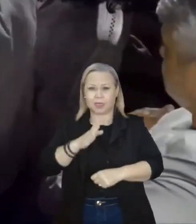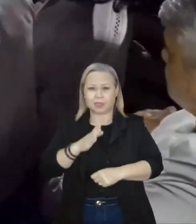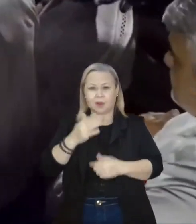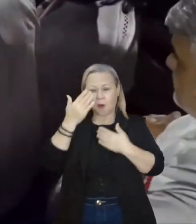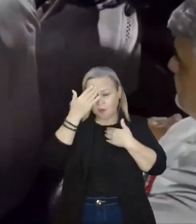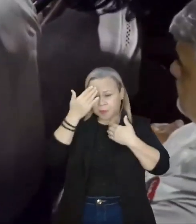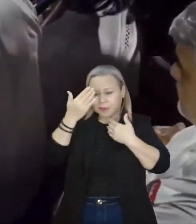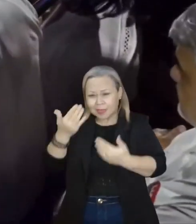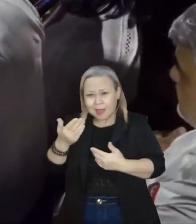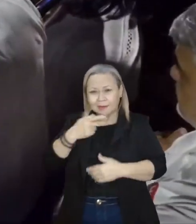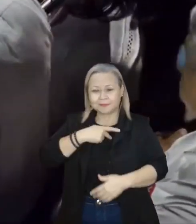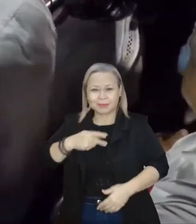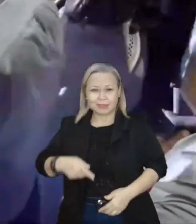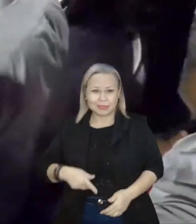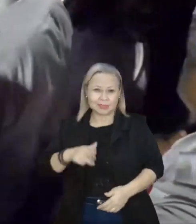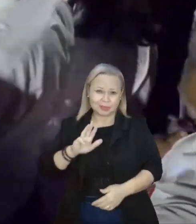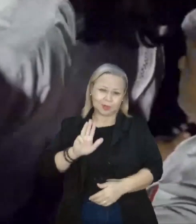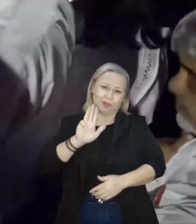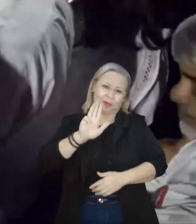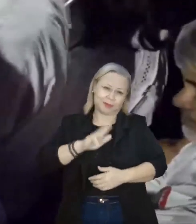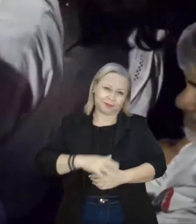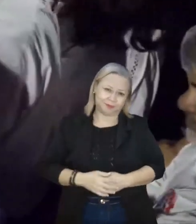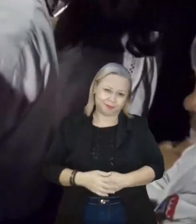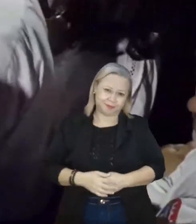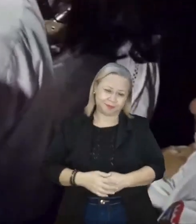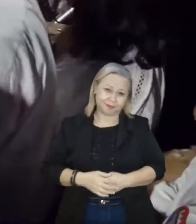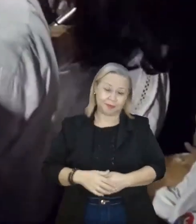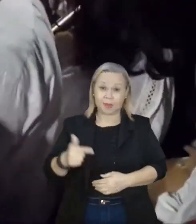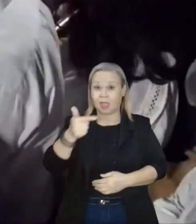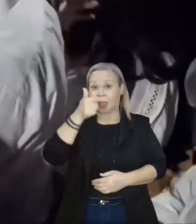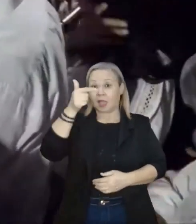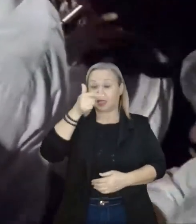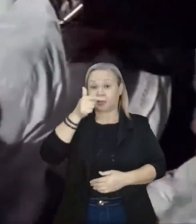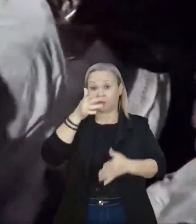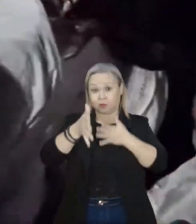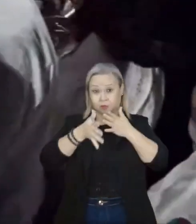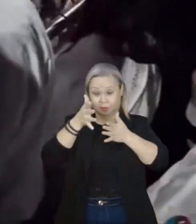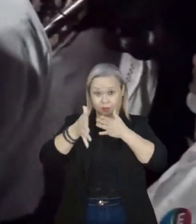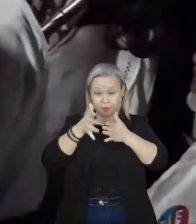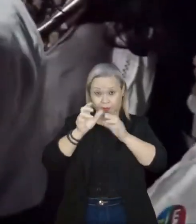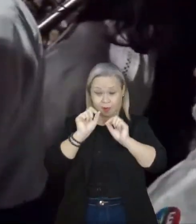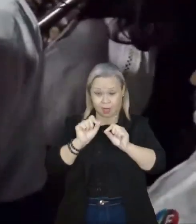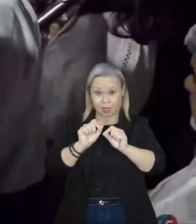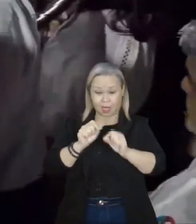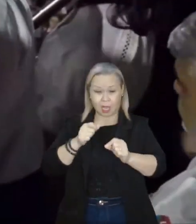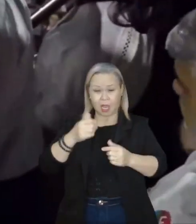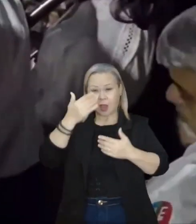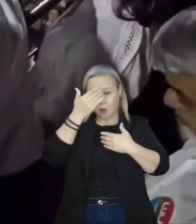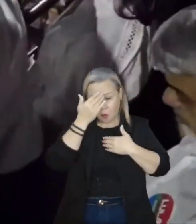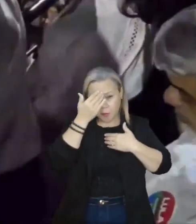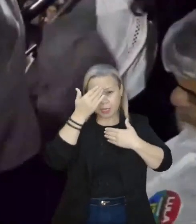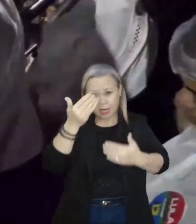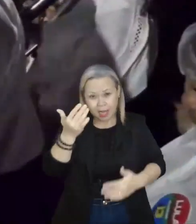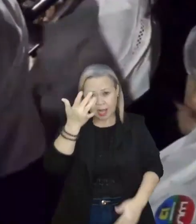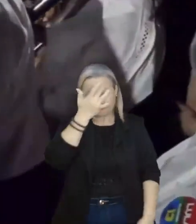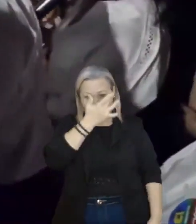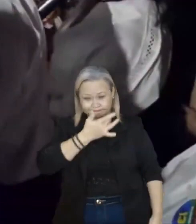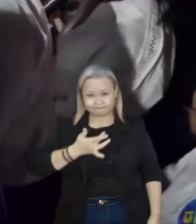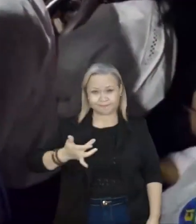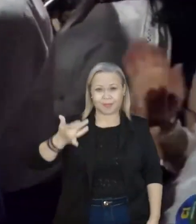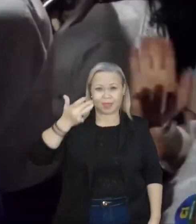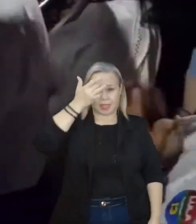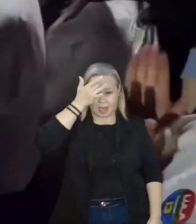presidente Lula. A segunda palavra é obrigado, Fernando Haddad,